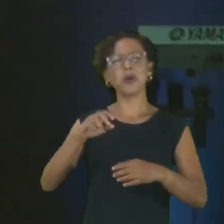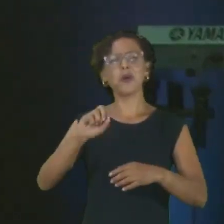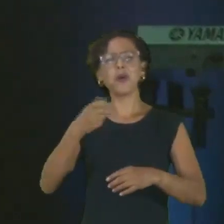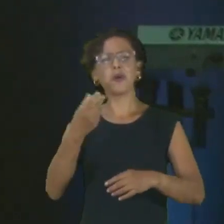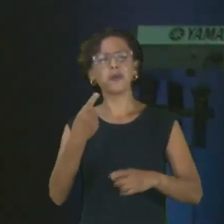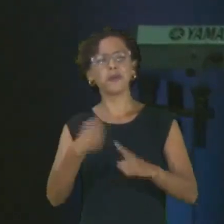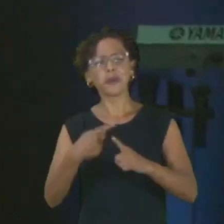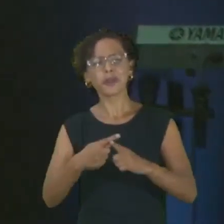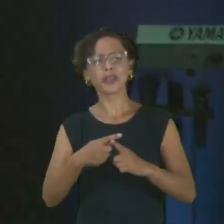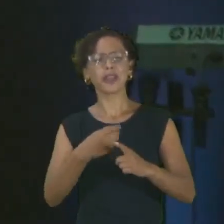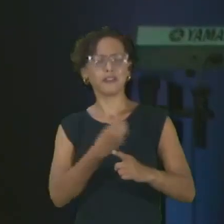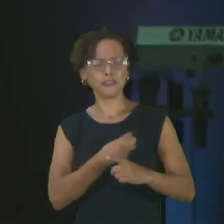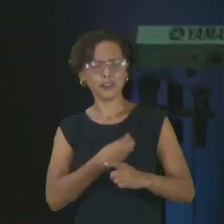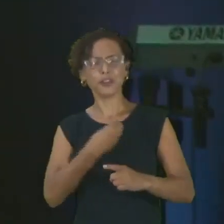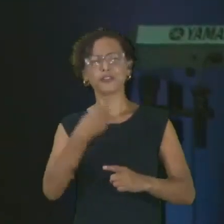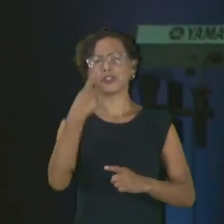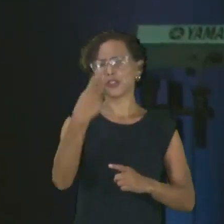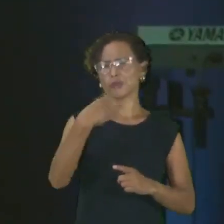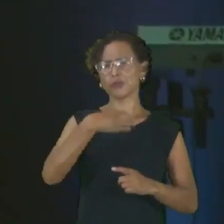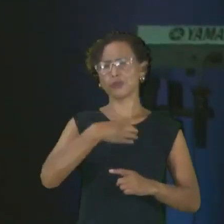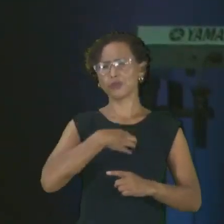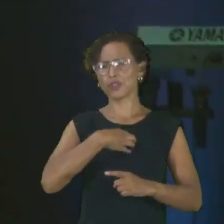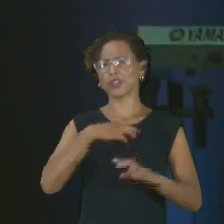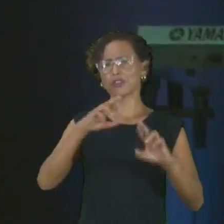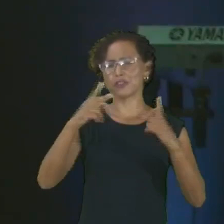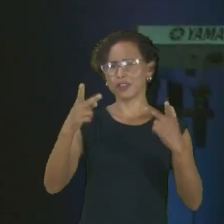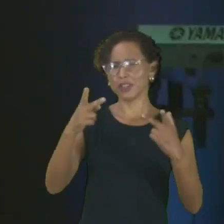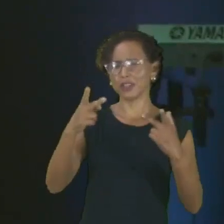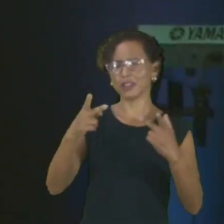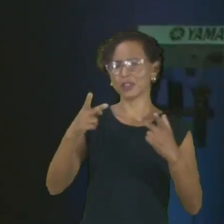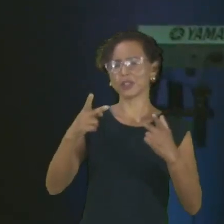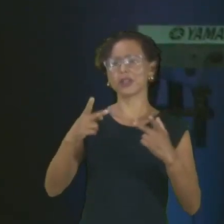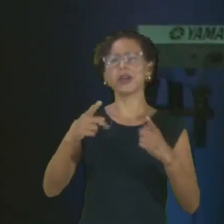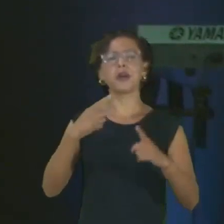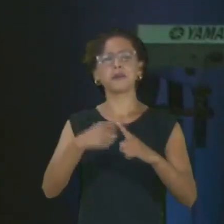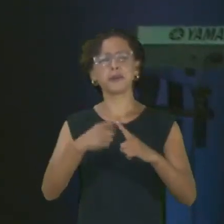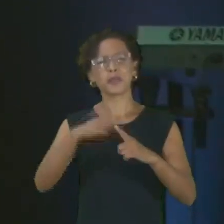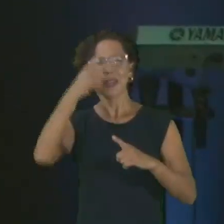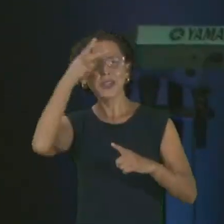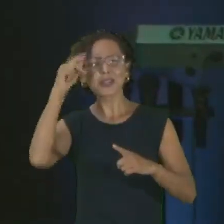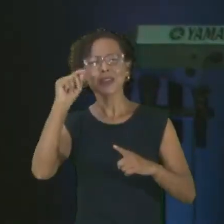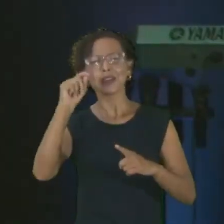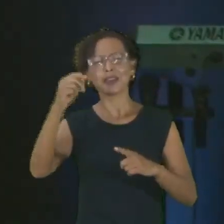quem foi salvo pela graça sabe, somos um em Cristo.